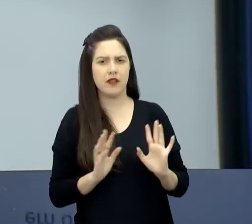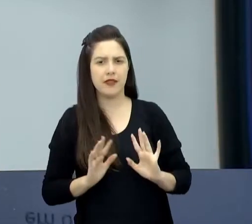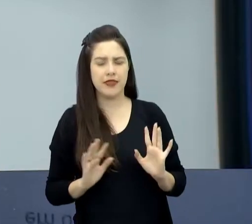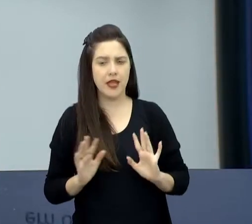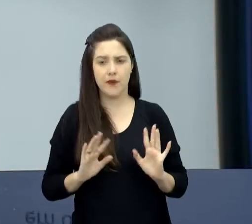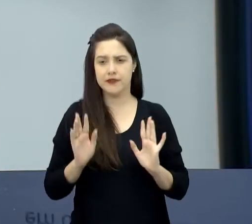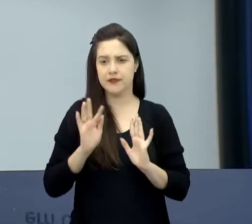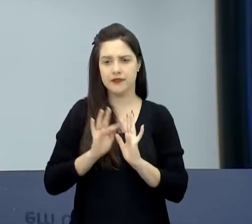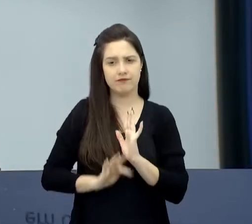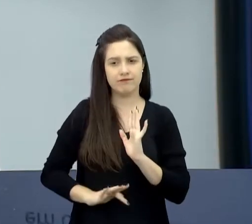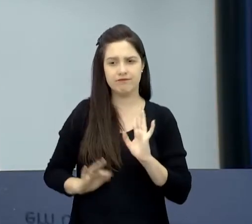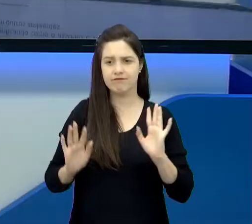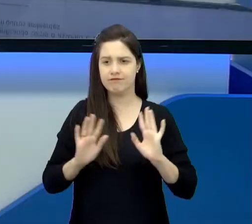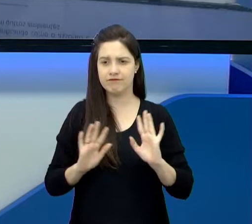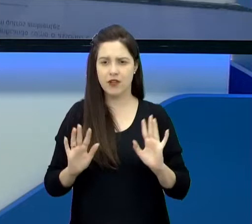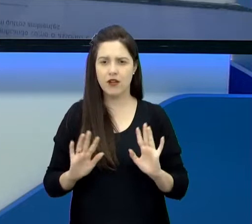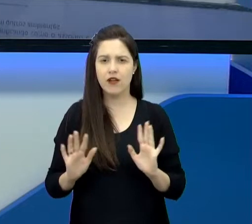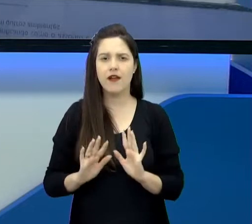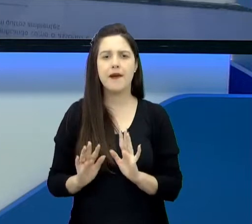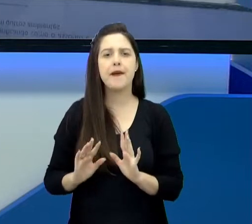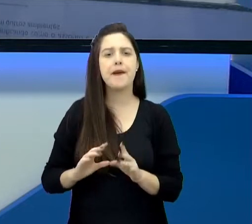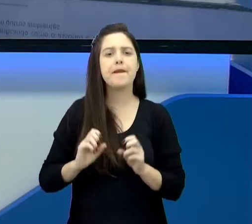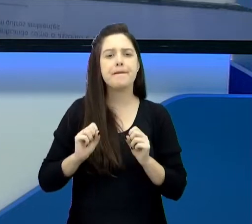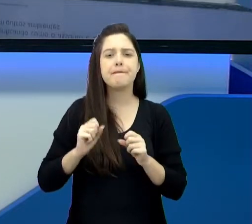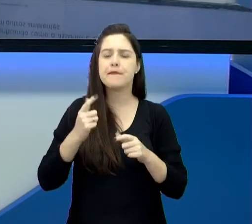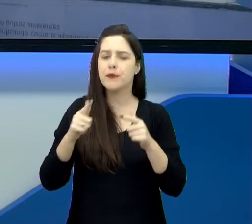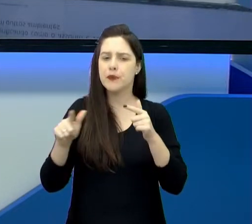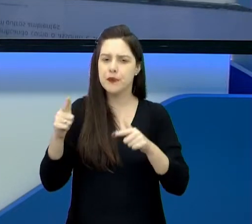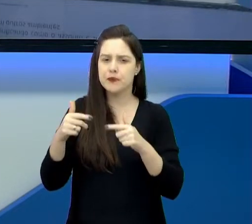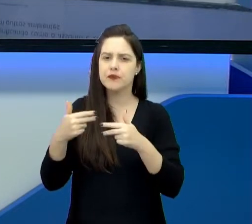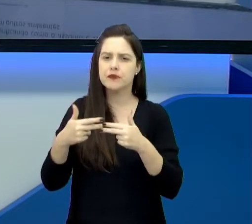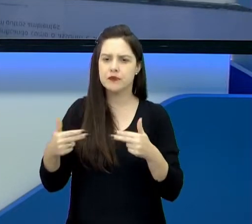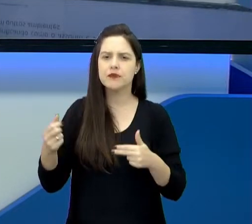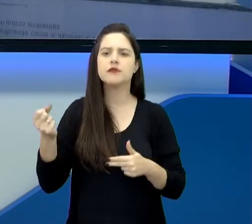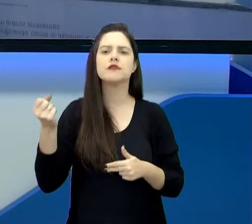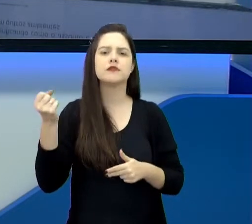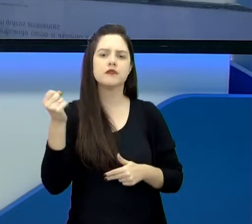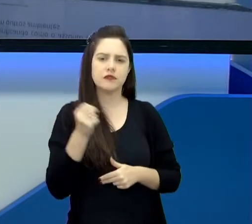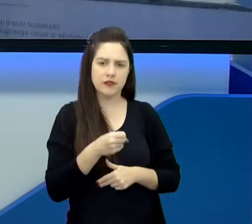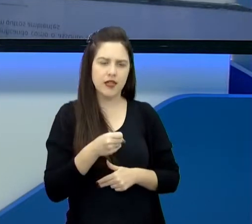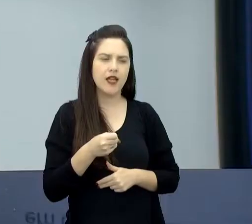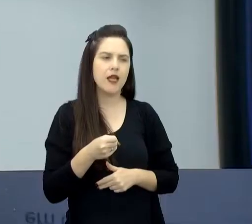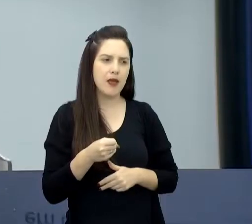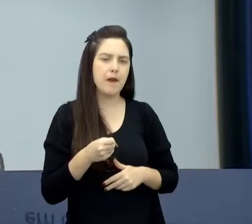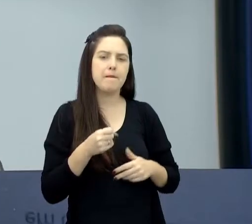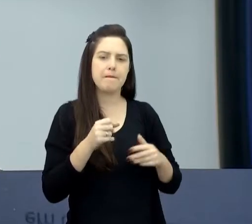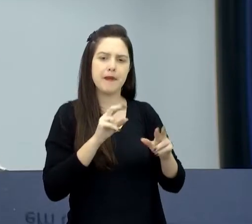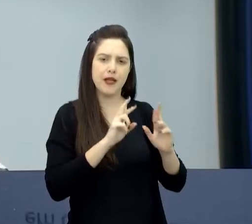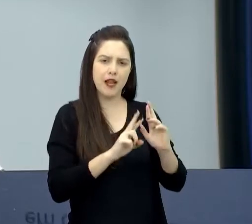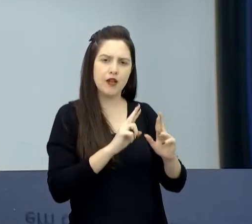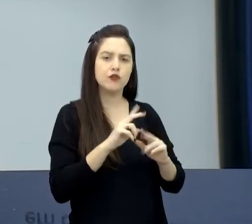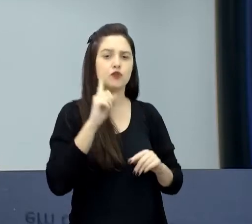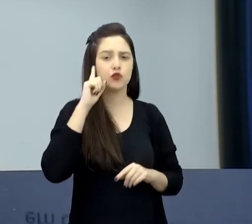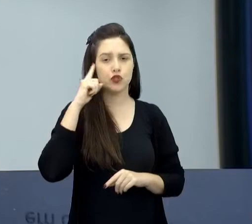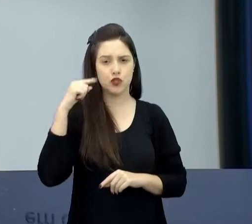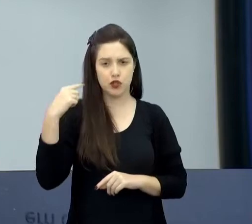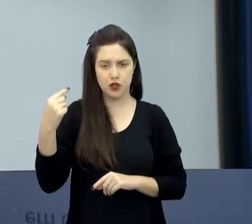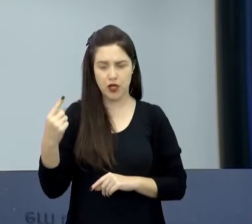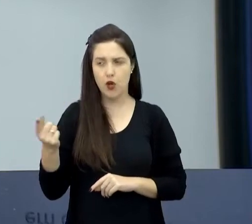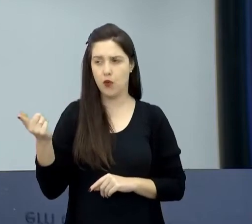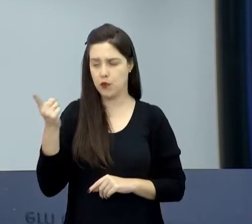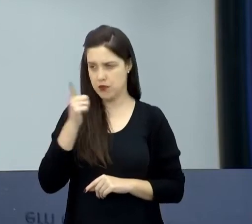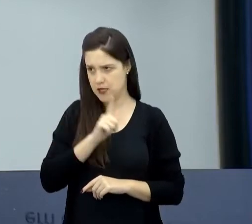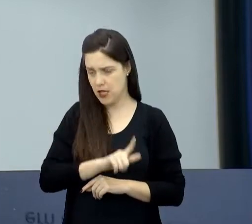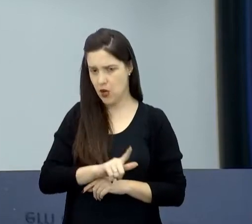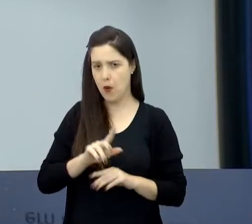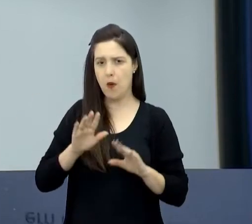não. Nunca Mas pensei... você segue os blogs para outras coisas? Sim, outros assuntos relacionados ao dia a dia é o que eu sigo, assim,